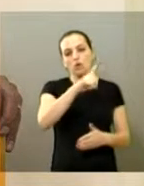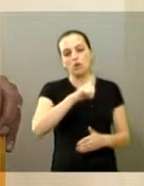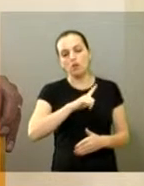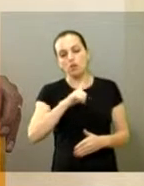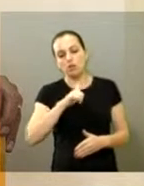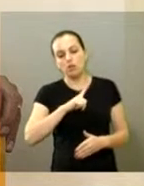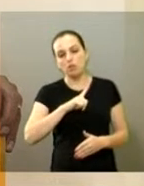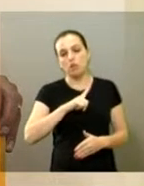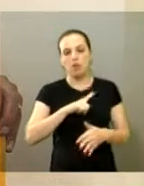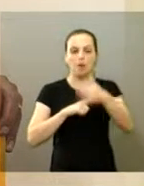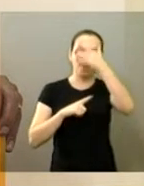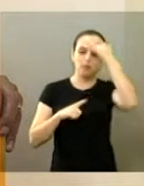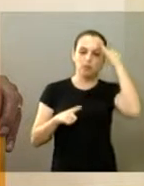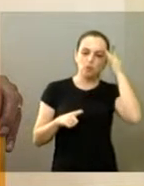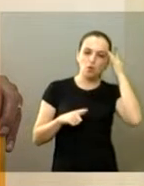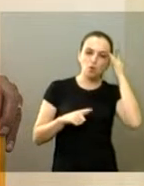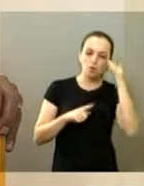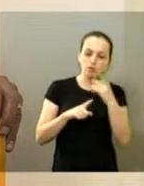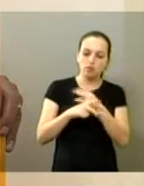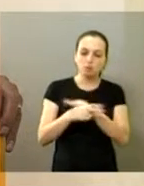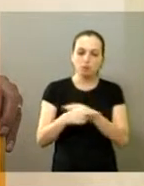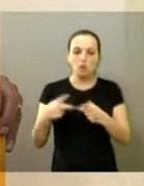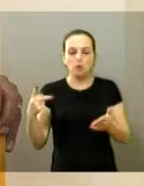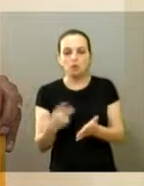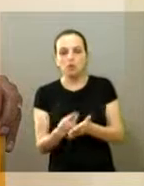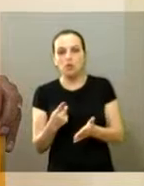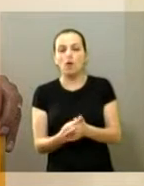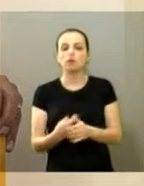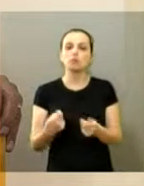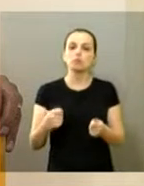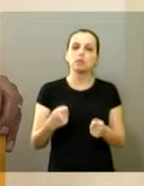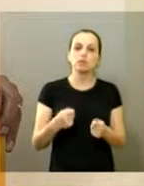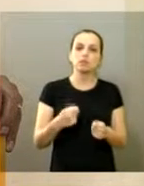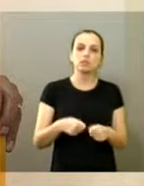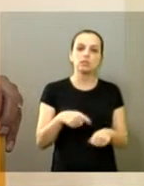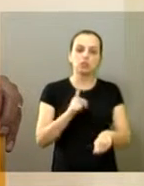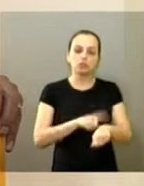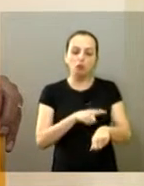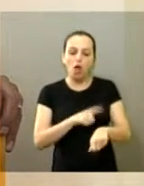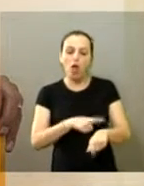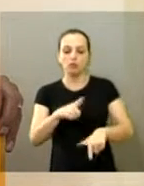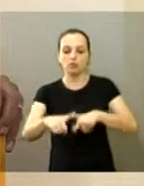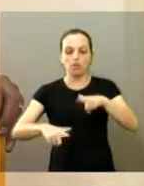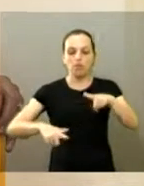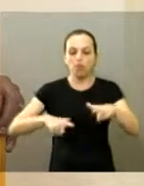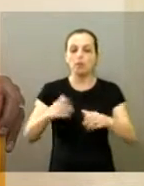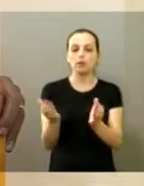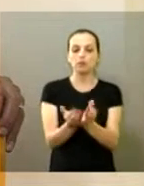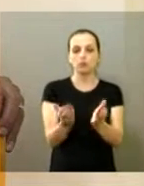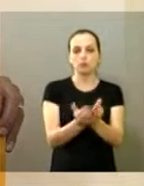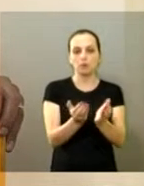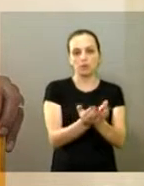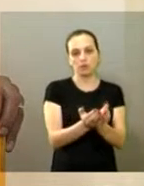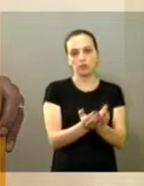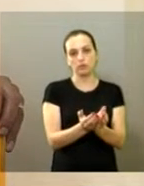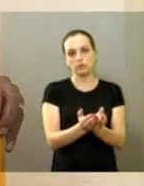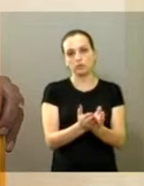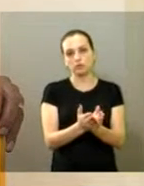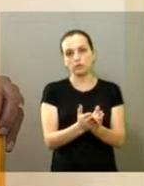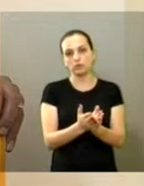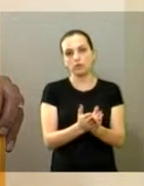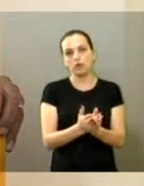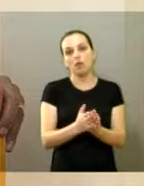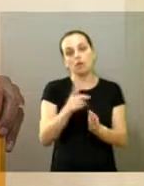infratores que cometem pequenos delitos e eles têm que pagar horas para a comunidade. E graças a Deus conseguimos